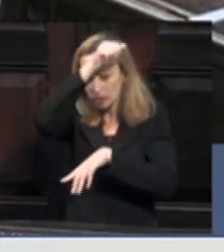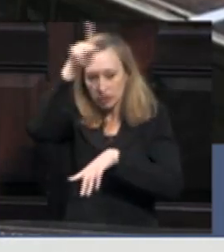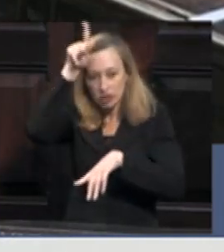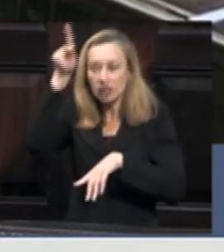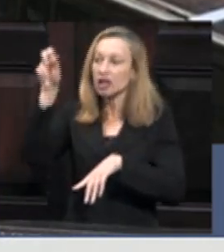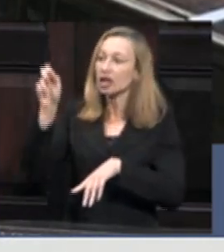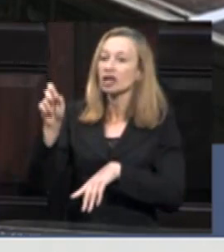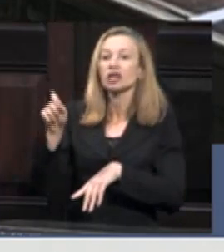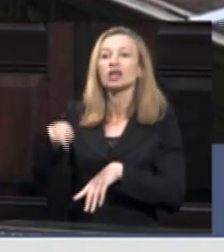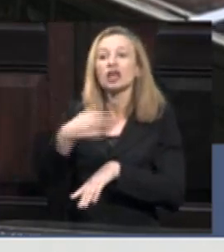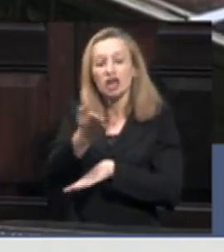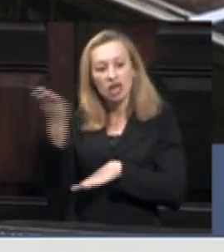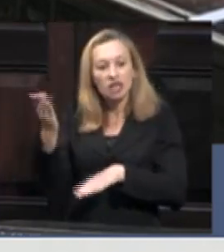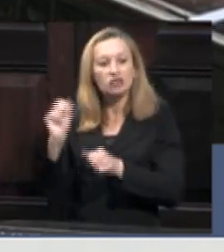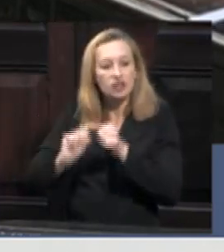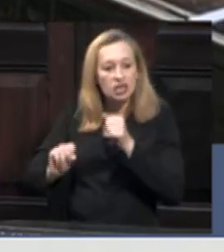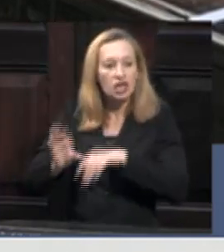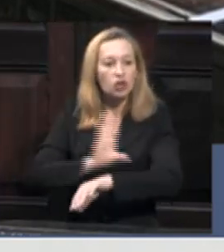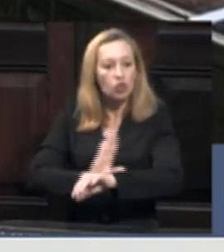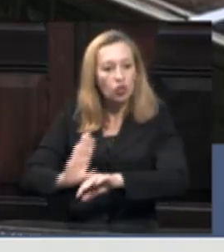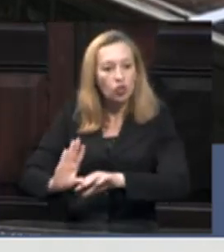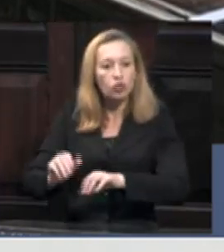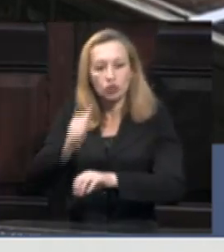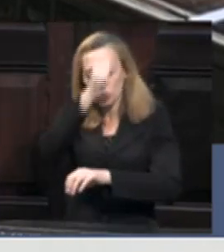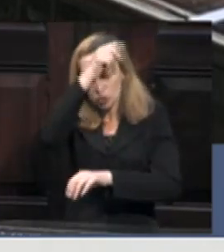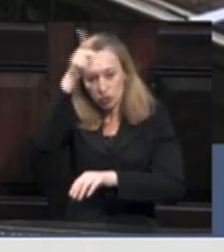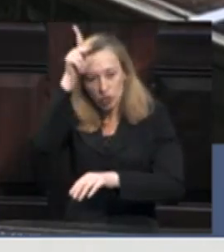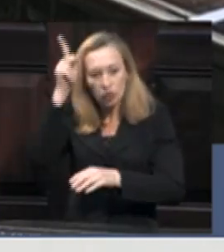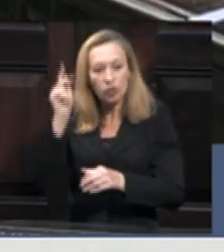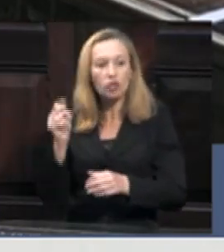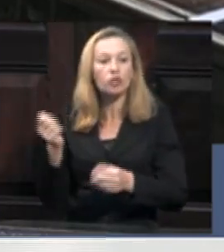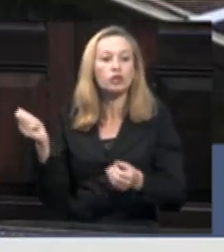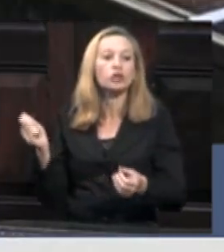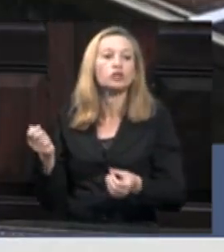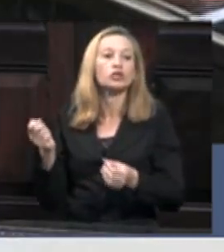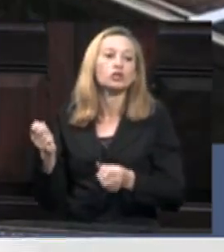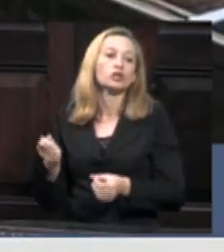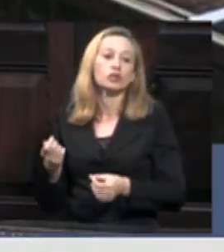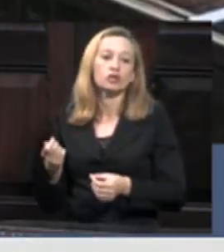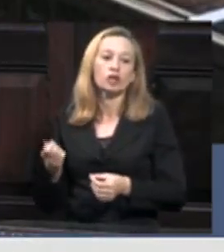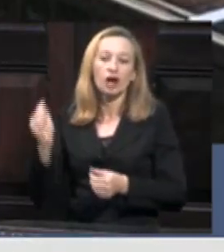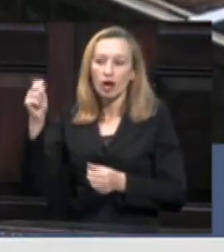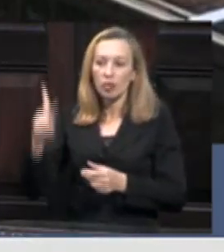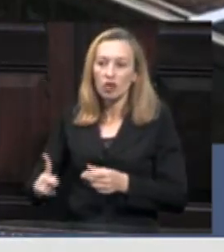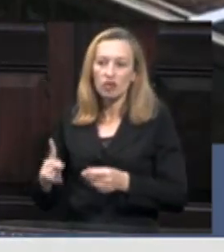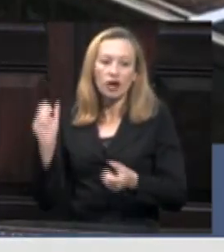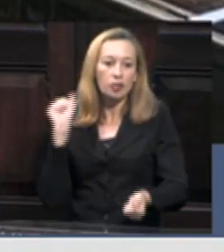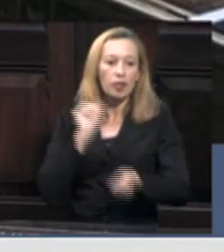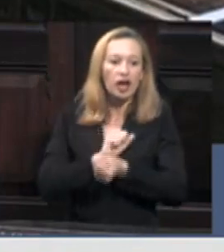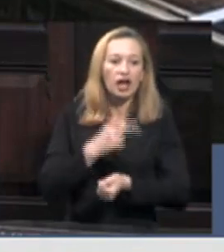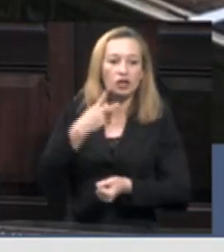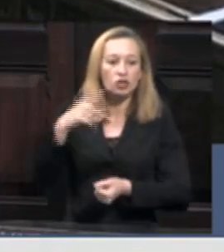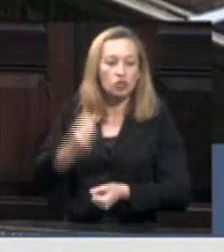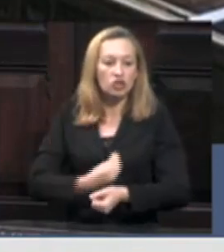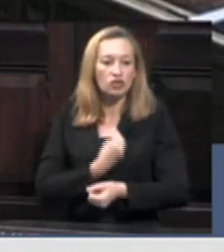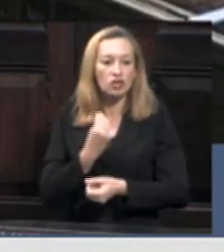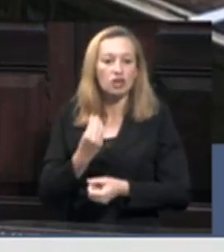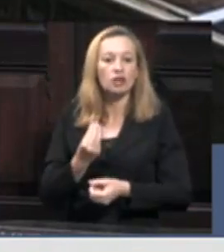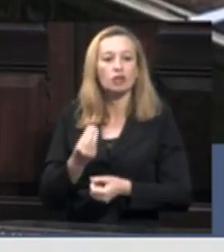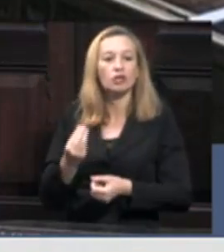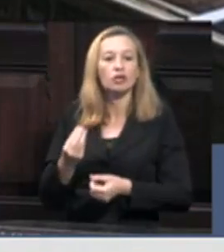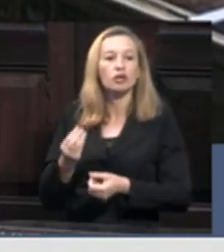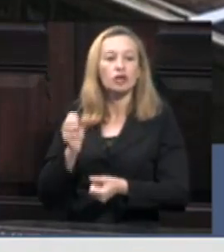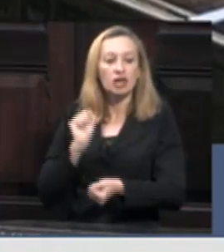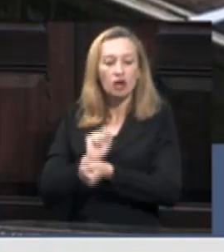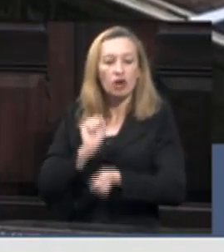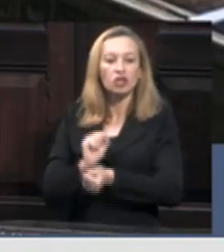eles fizeram o concurso, passaram, foram aprovados, pararam as suas vidas, estão aí. Então, por isso eu peço a Vossa Excelência todo o empenho,